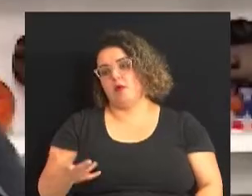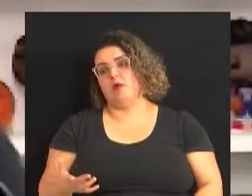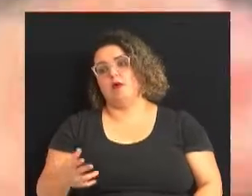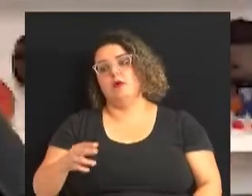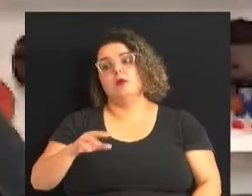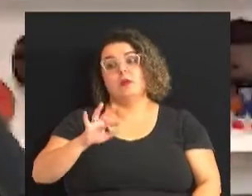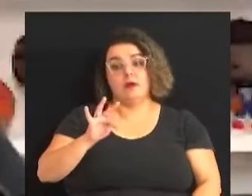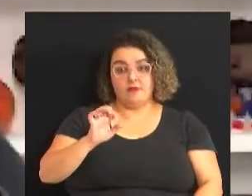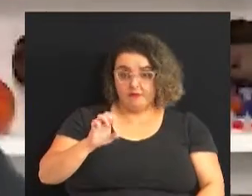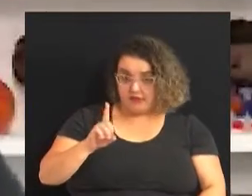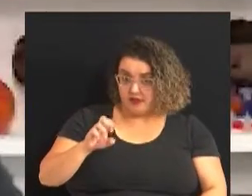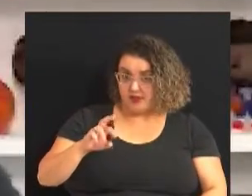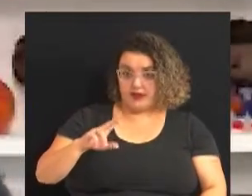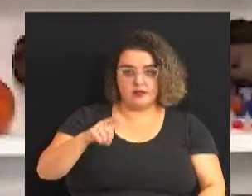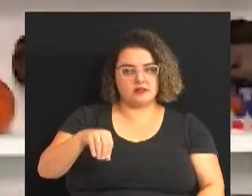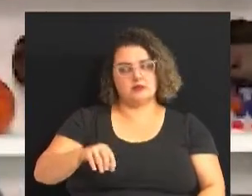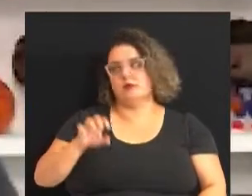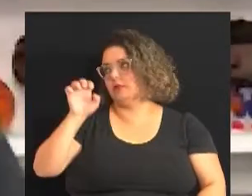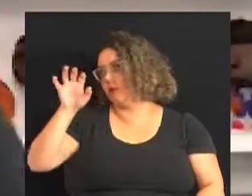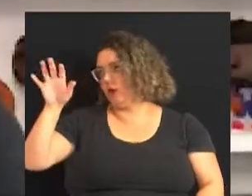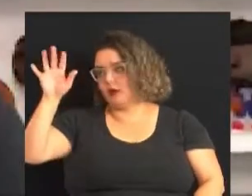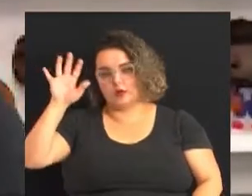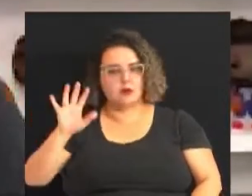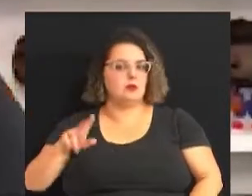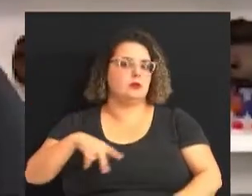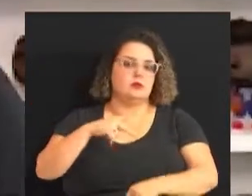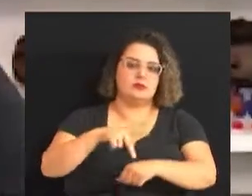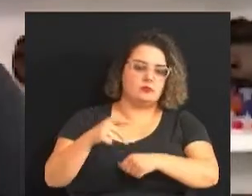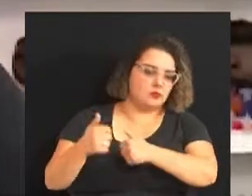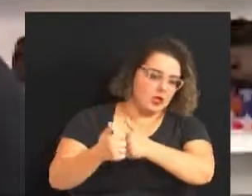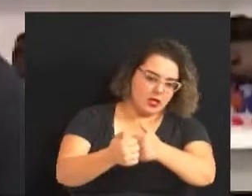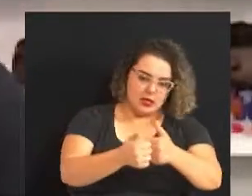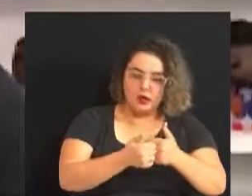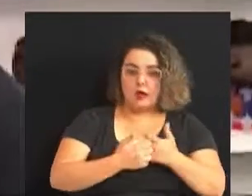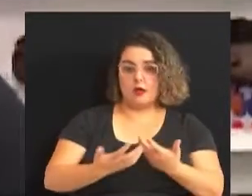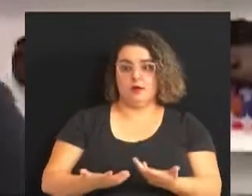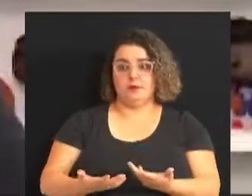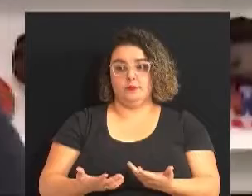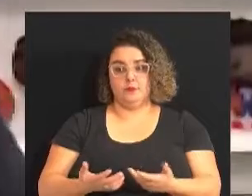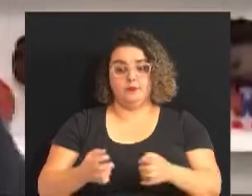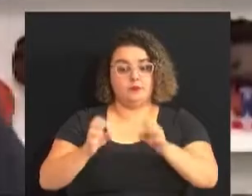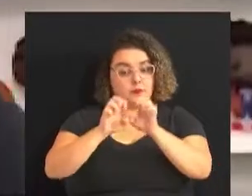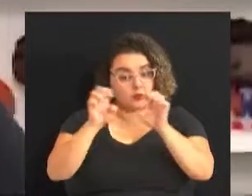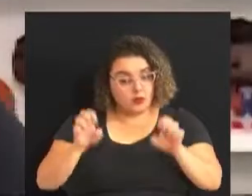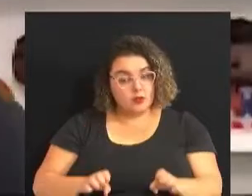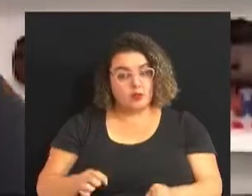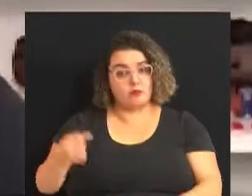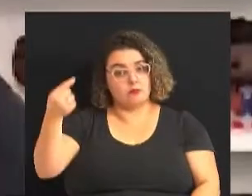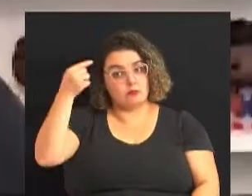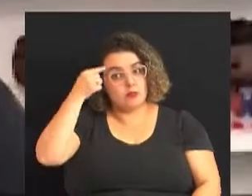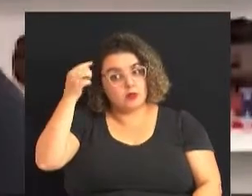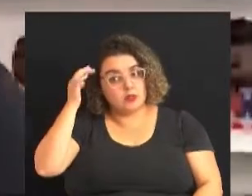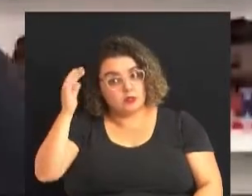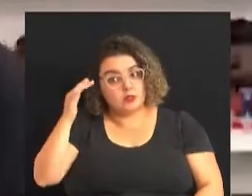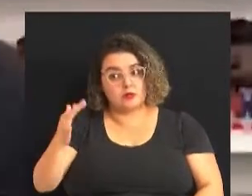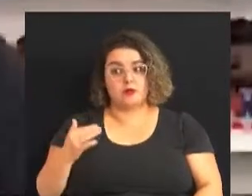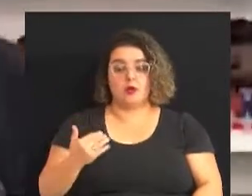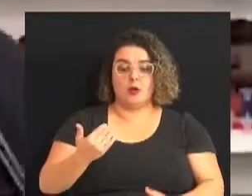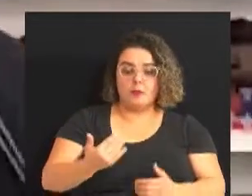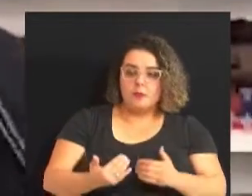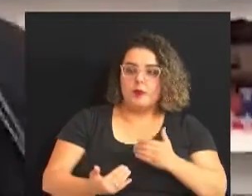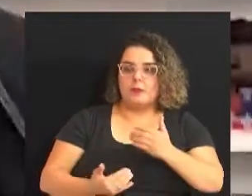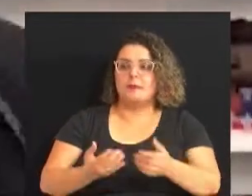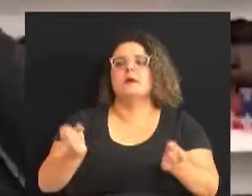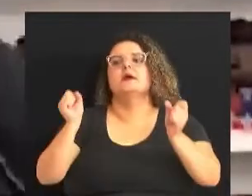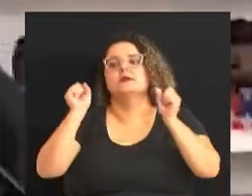onde é jogado na Europa, onde é jogado nos países aqui ao lado. Então a gente tem que reestruturar, a gente tem que pensar, a dar um passo de cada vez, para aí sim,